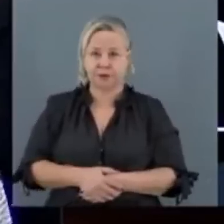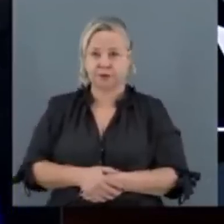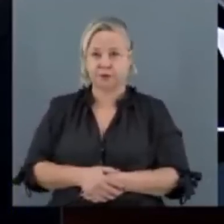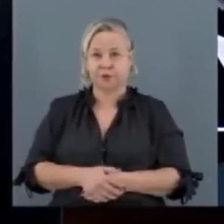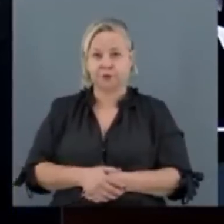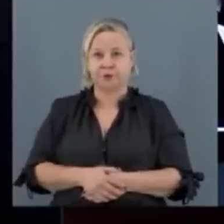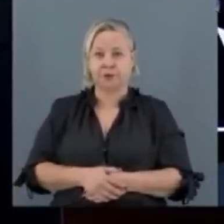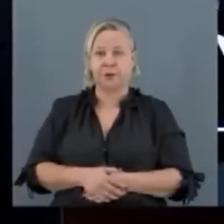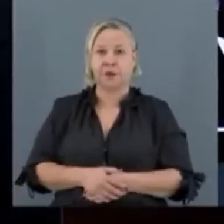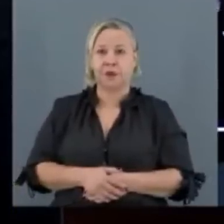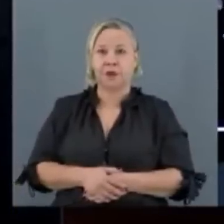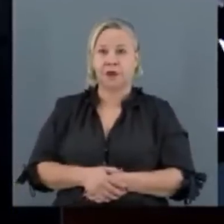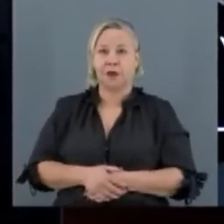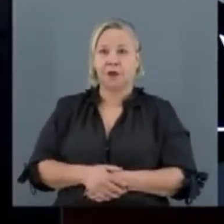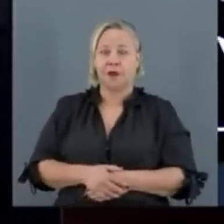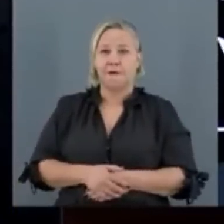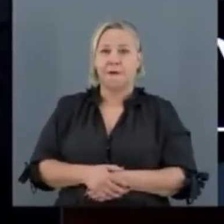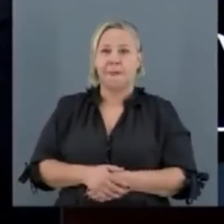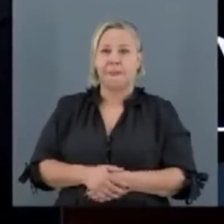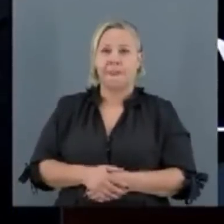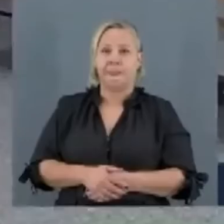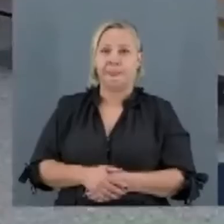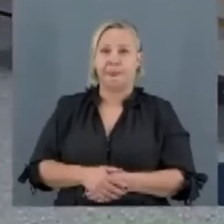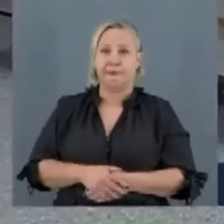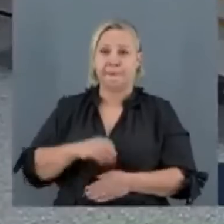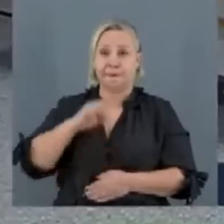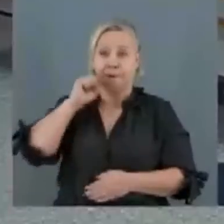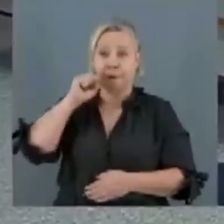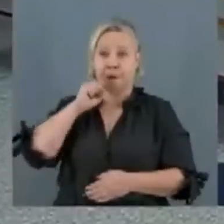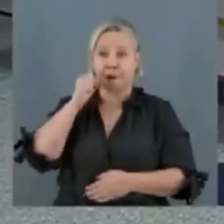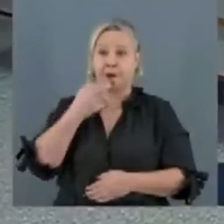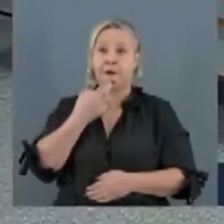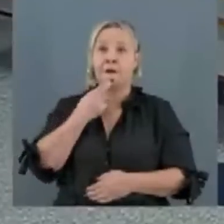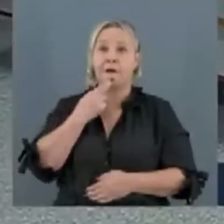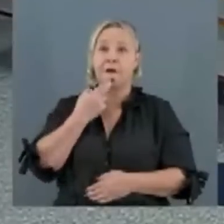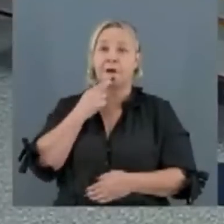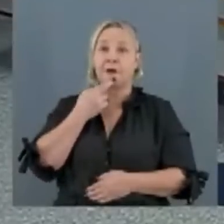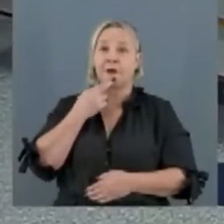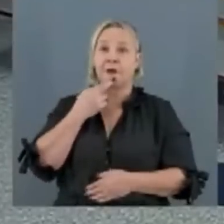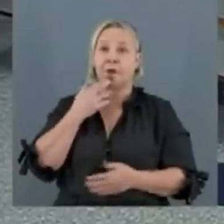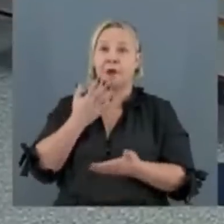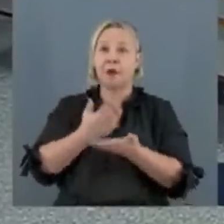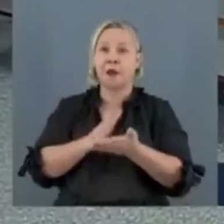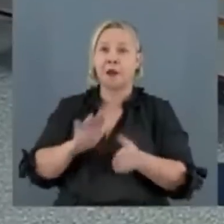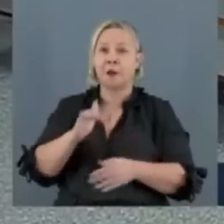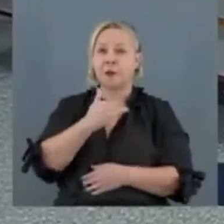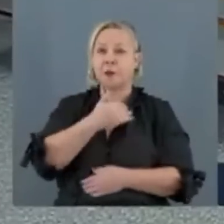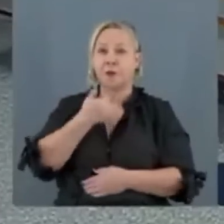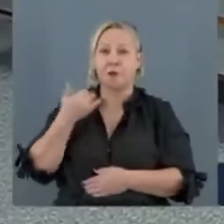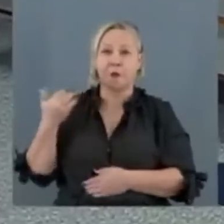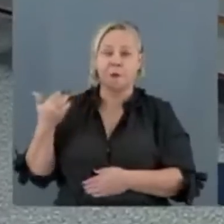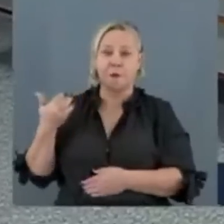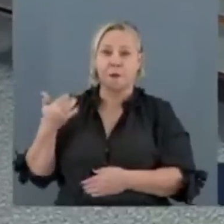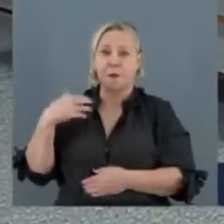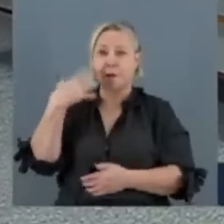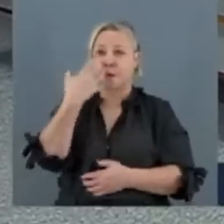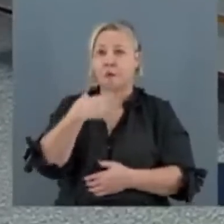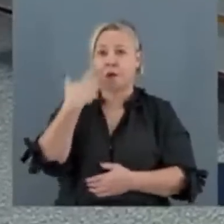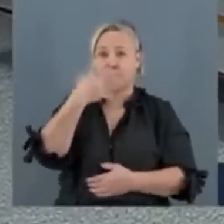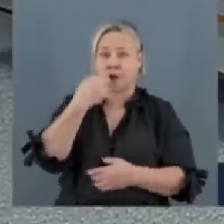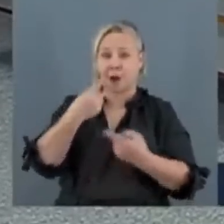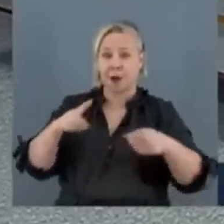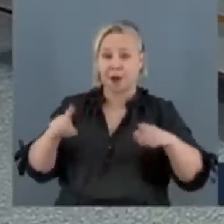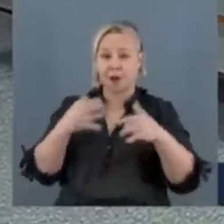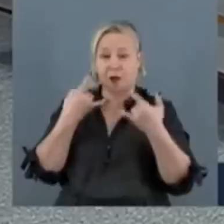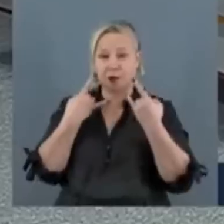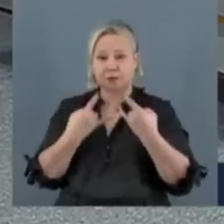fazer o plenário informação de maior relevância acaba de falecer rainha do rock brasileiro